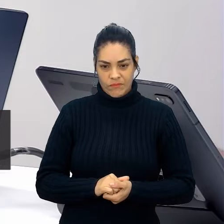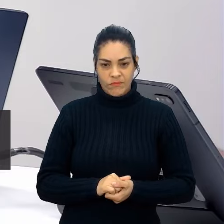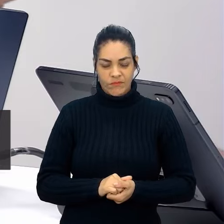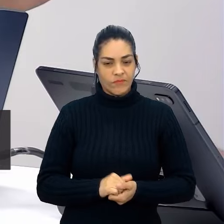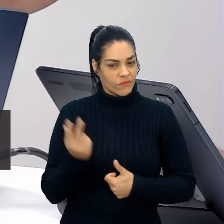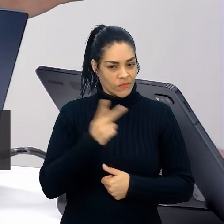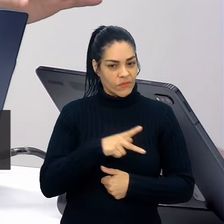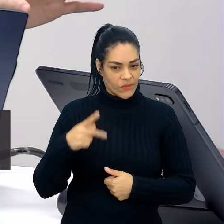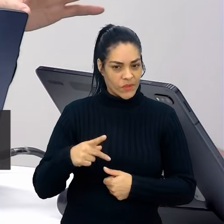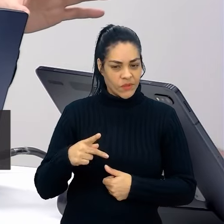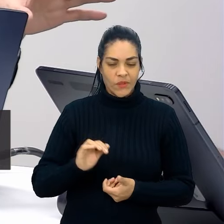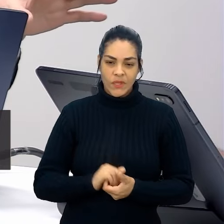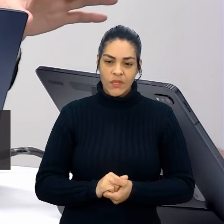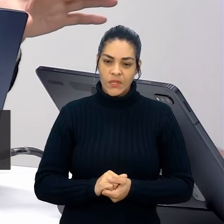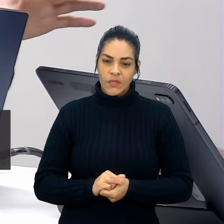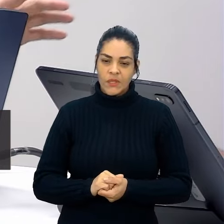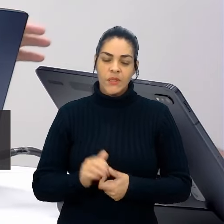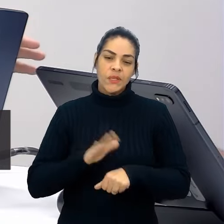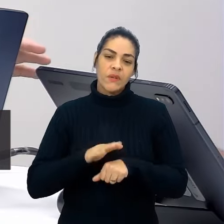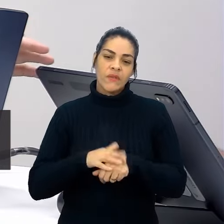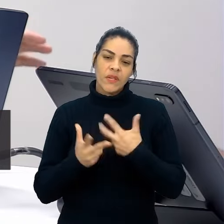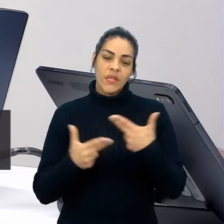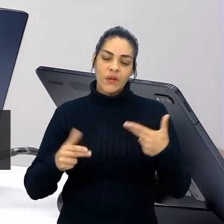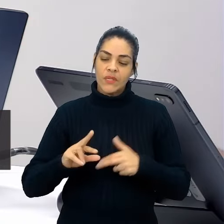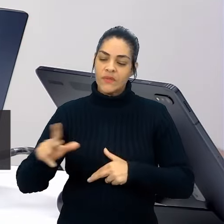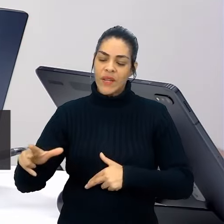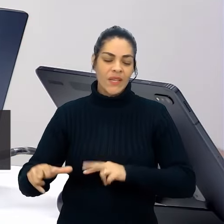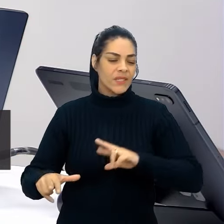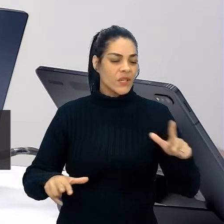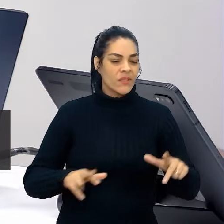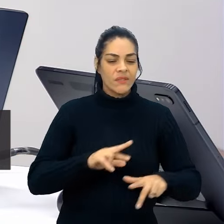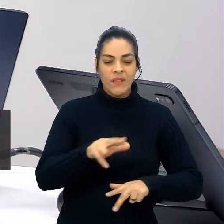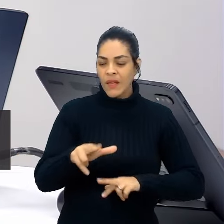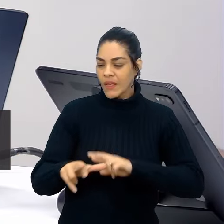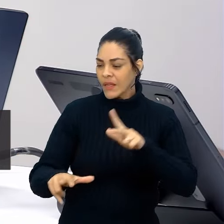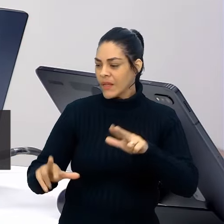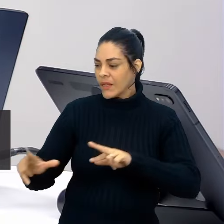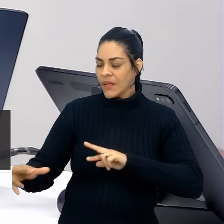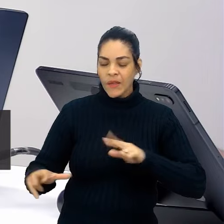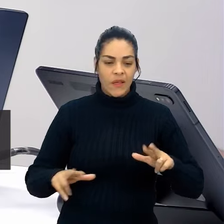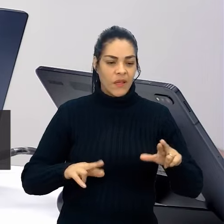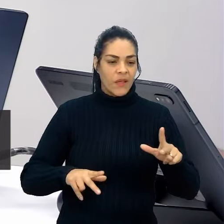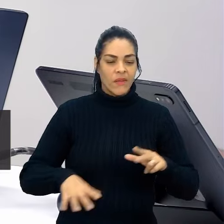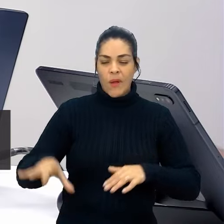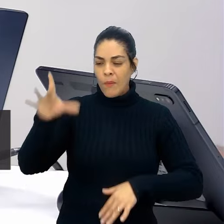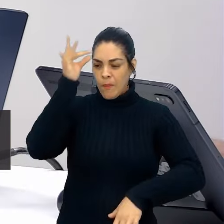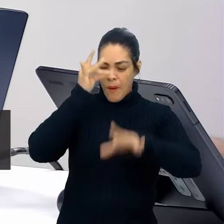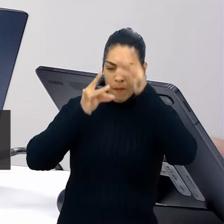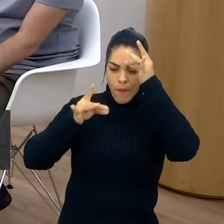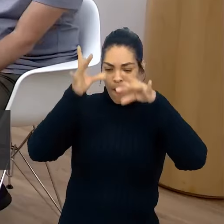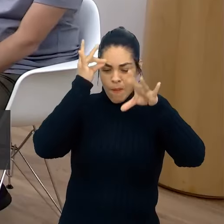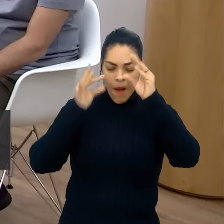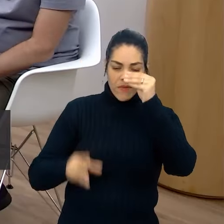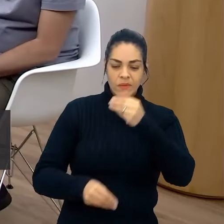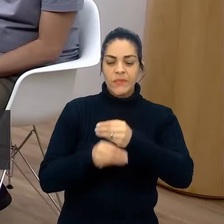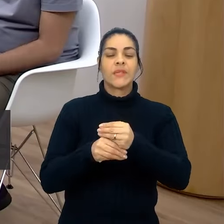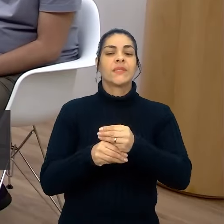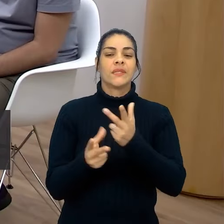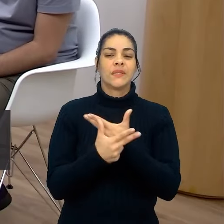o professor faz uma coisa diferente, o outro faz outra, e isso vai te acrescentando. Uma vez eu fui também